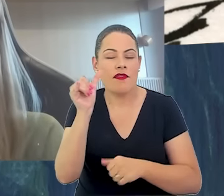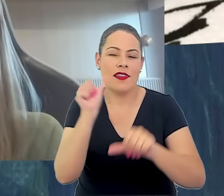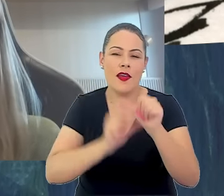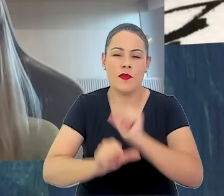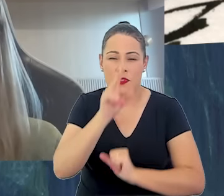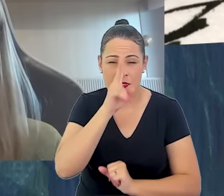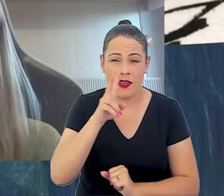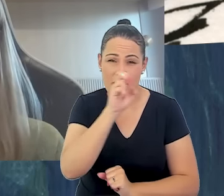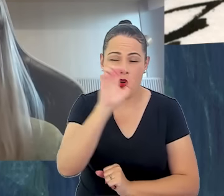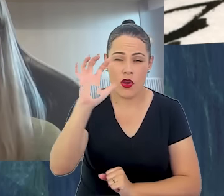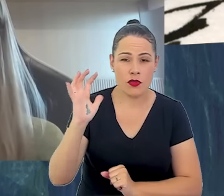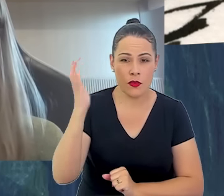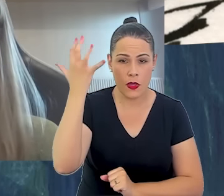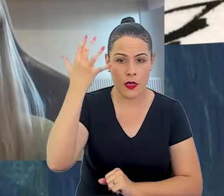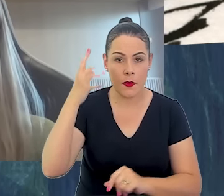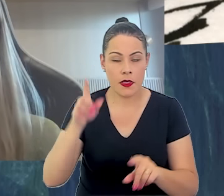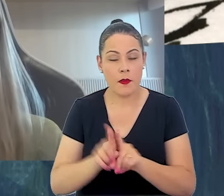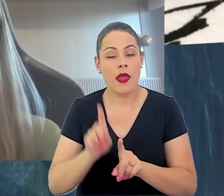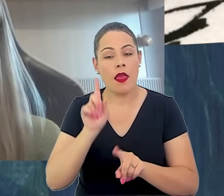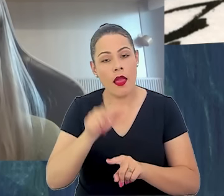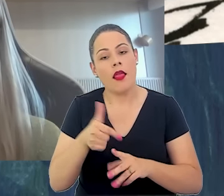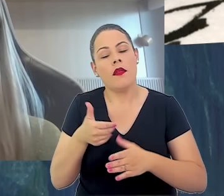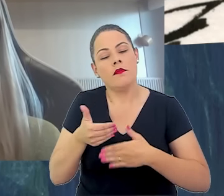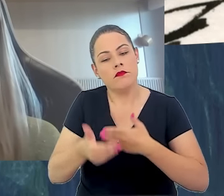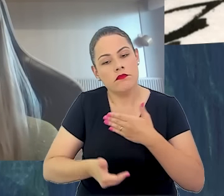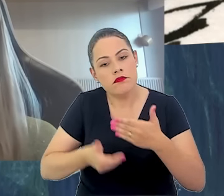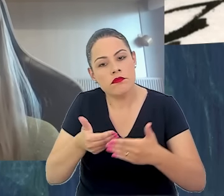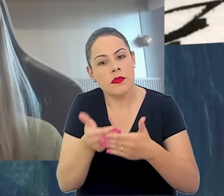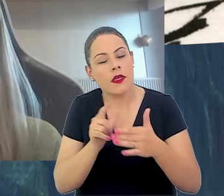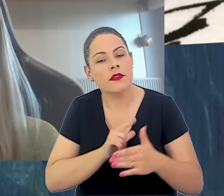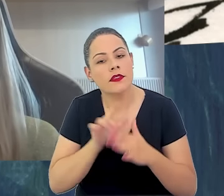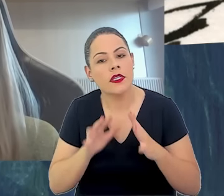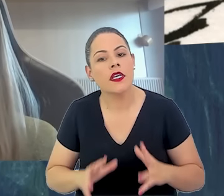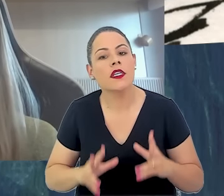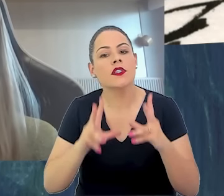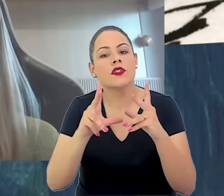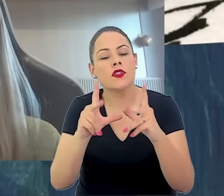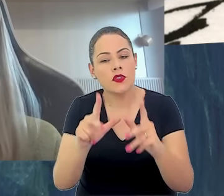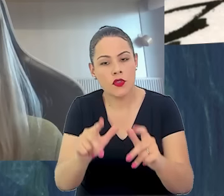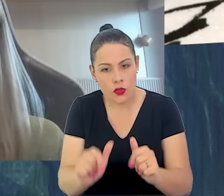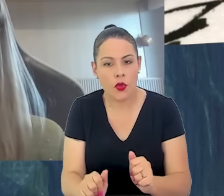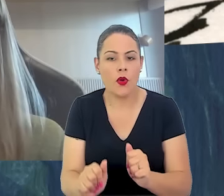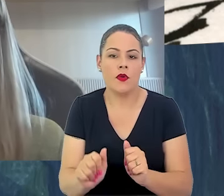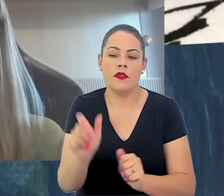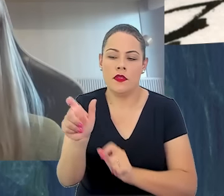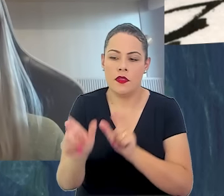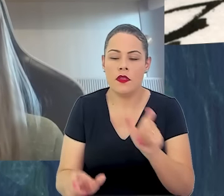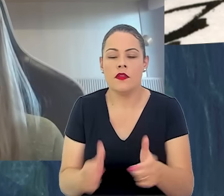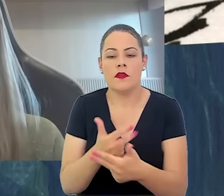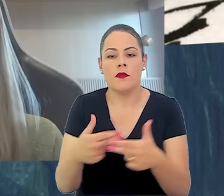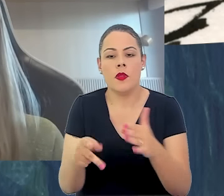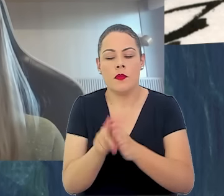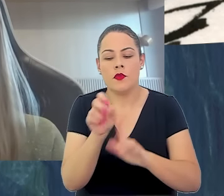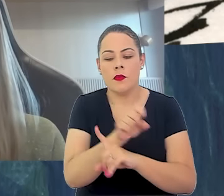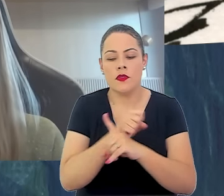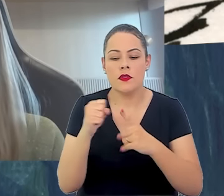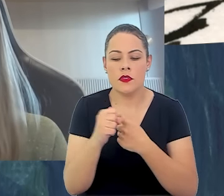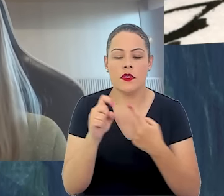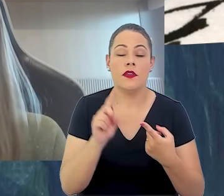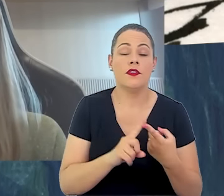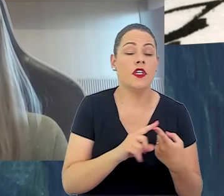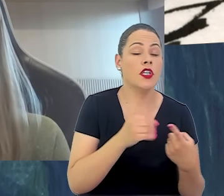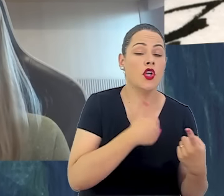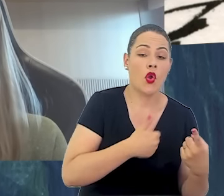climática, porque esse processo é um processo que envolve todos os agentes da sociedade: governos,